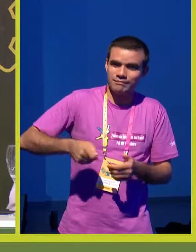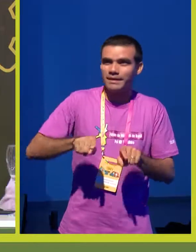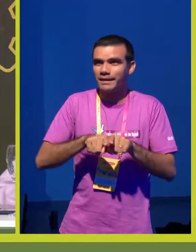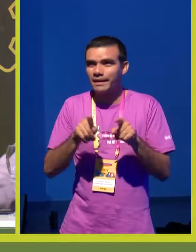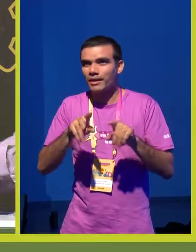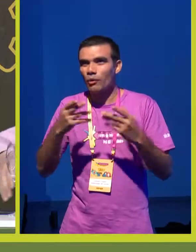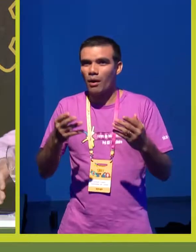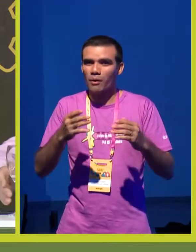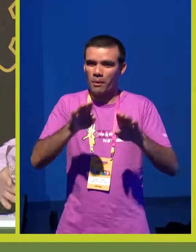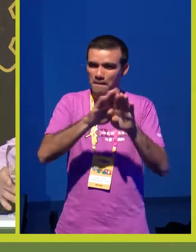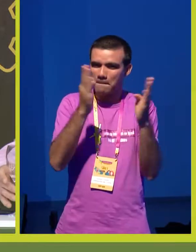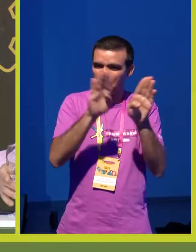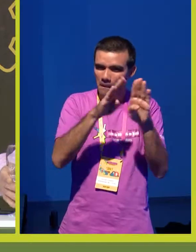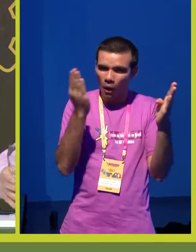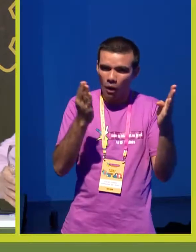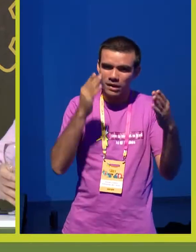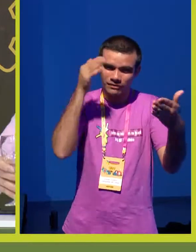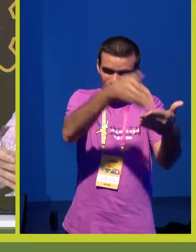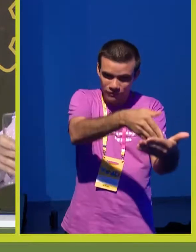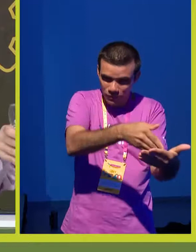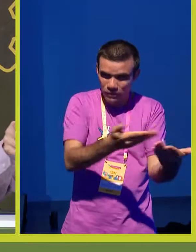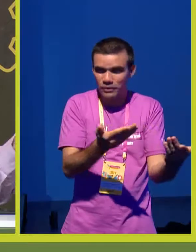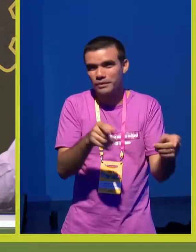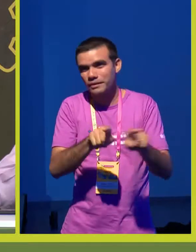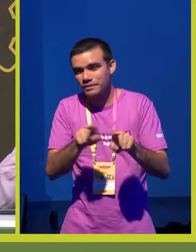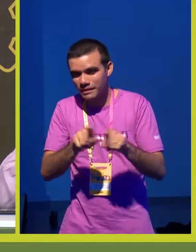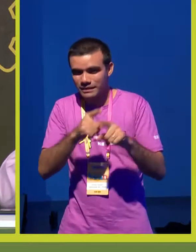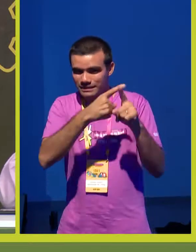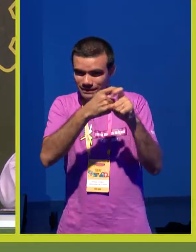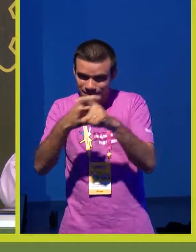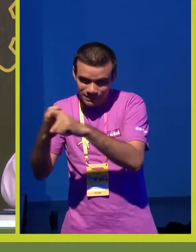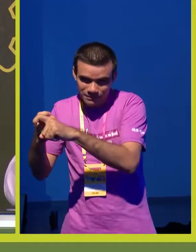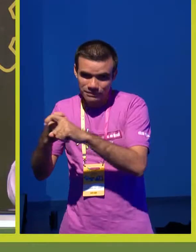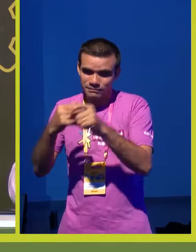fundos ou acesso excepcional em comunicações criptografadas.